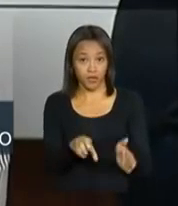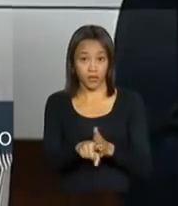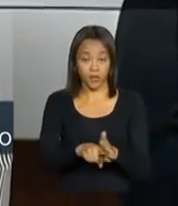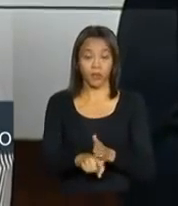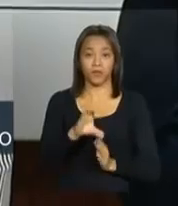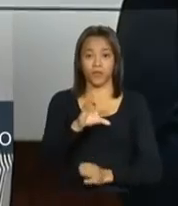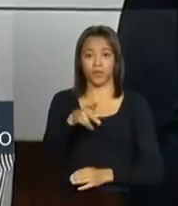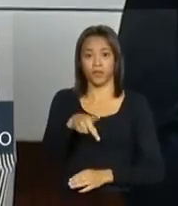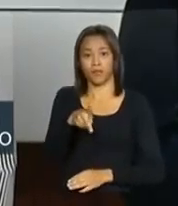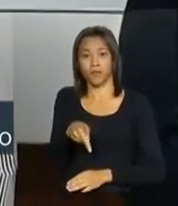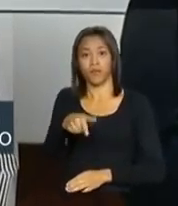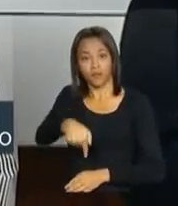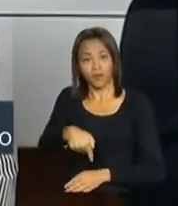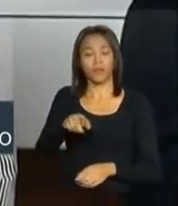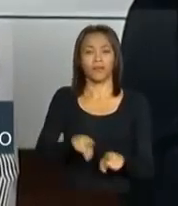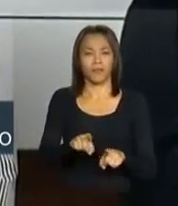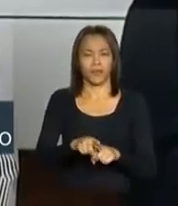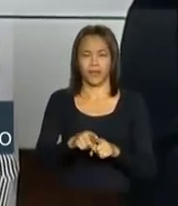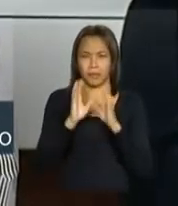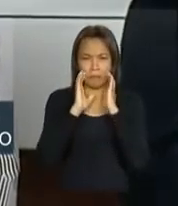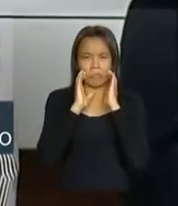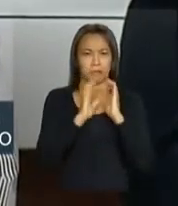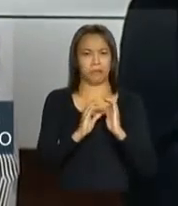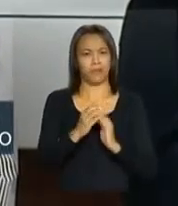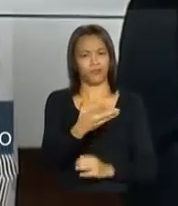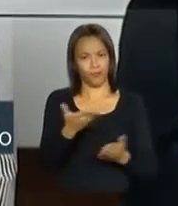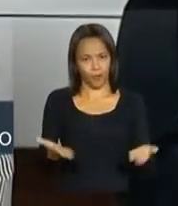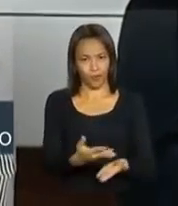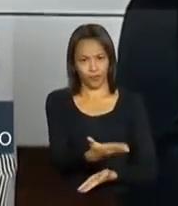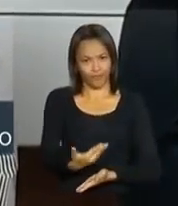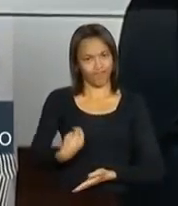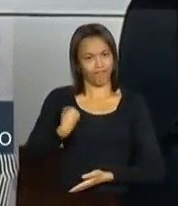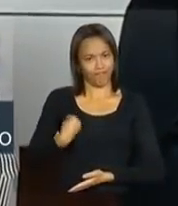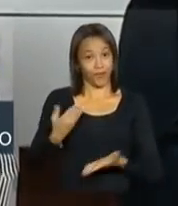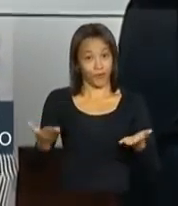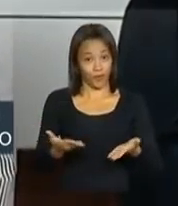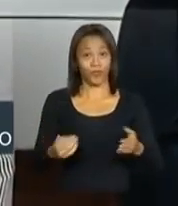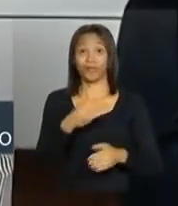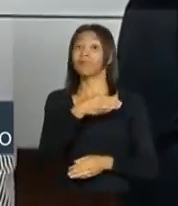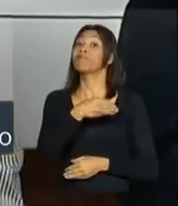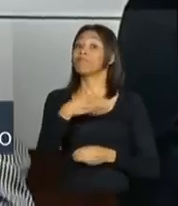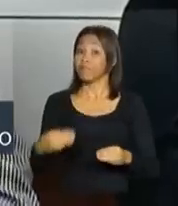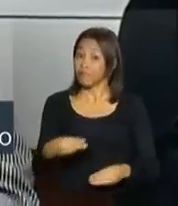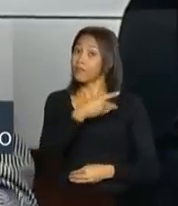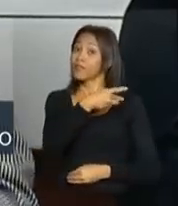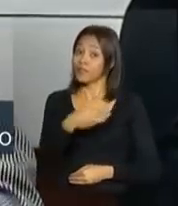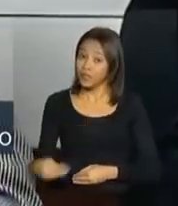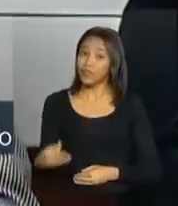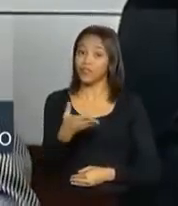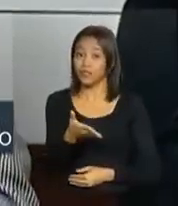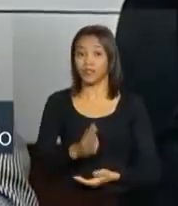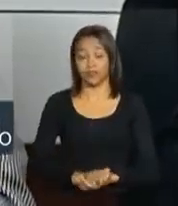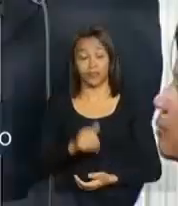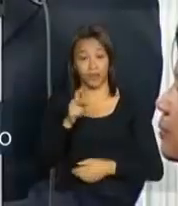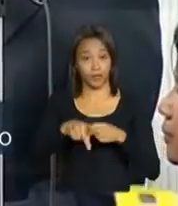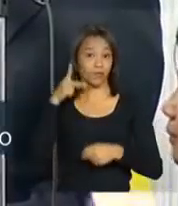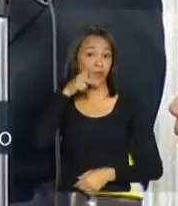muito nos honra tê-la como nossa ministra de Estado-chefe da Secretaria de Política para as Mulheres.